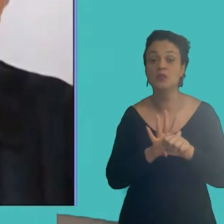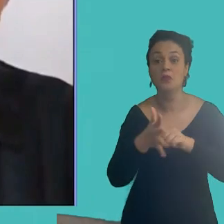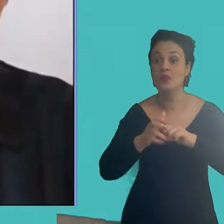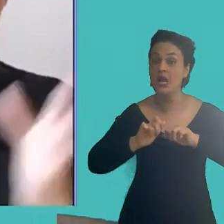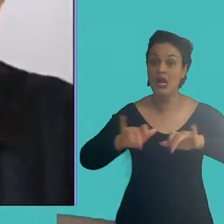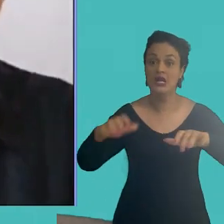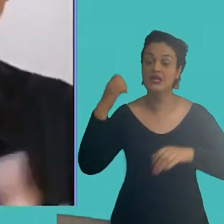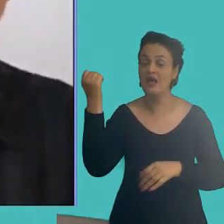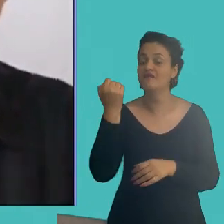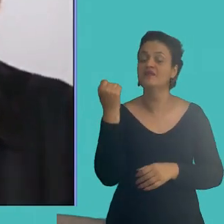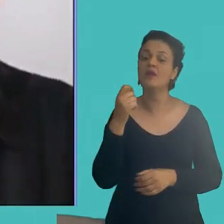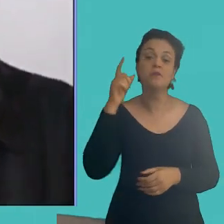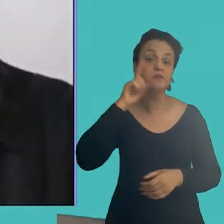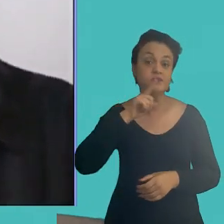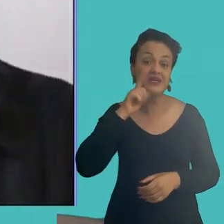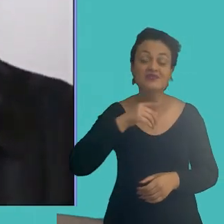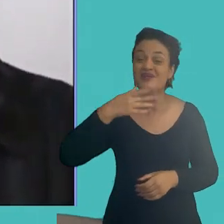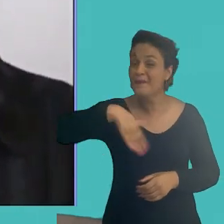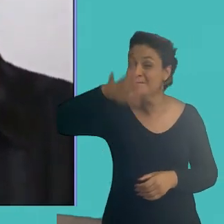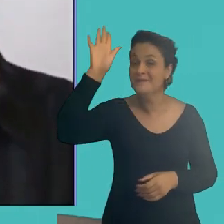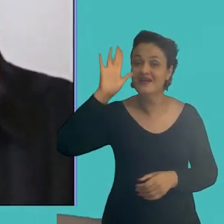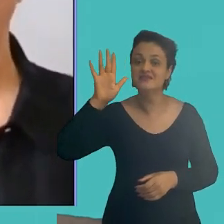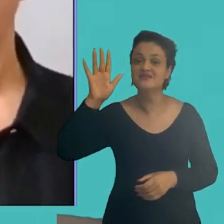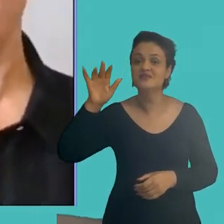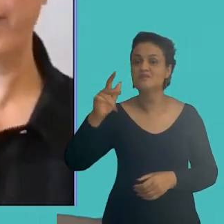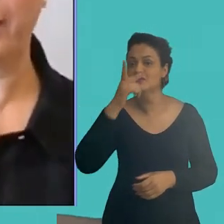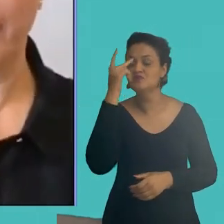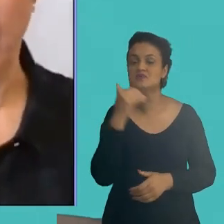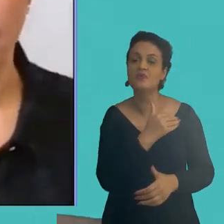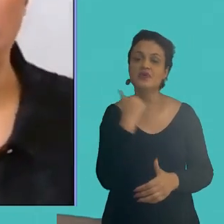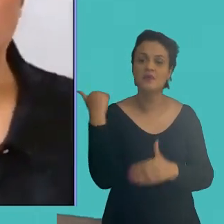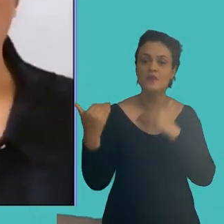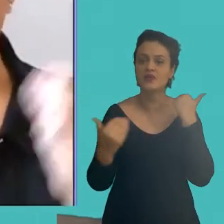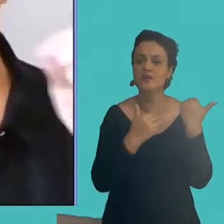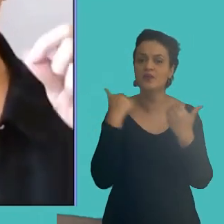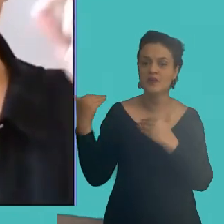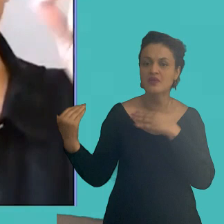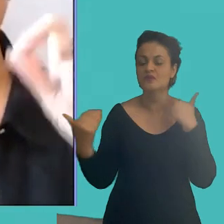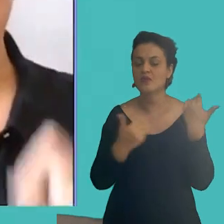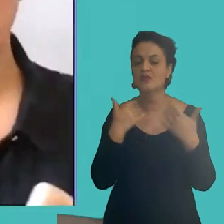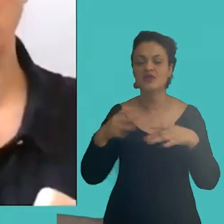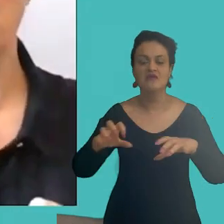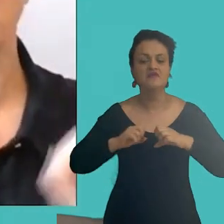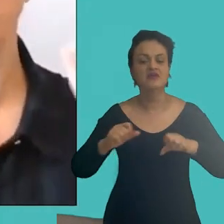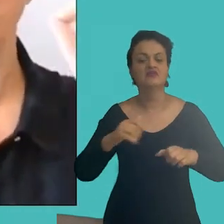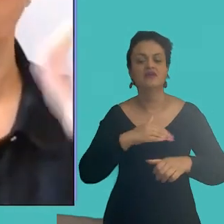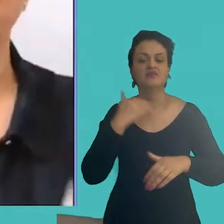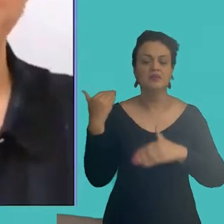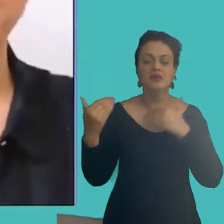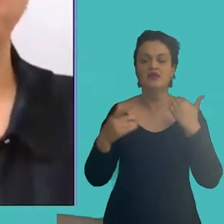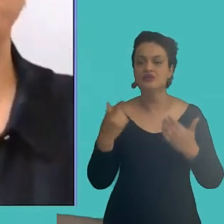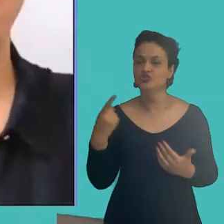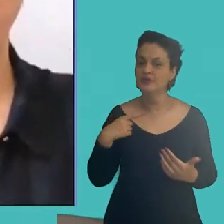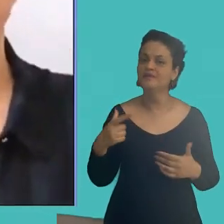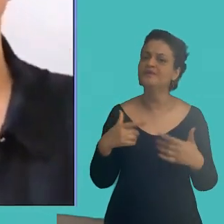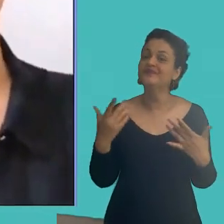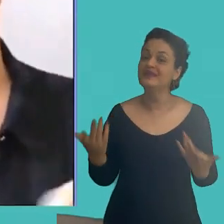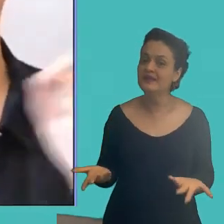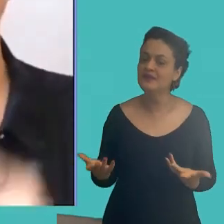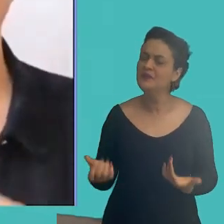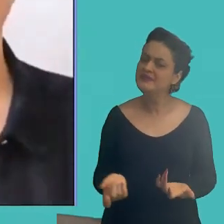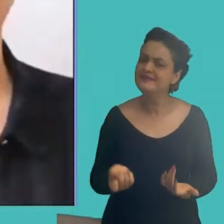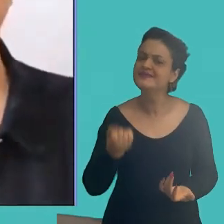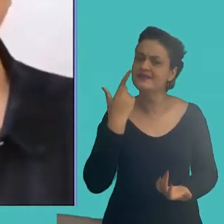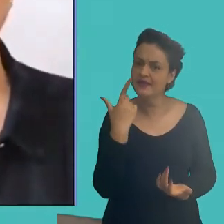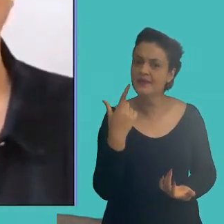dos países com maior número de mortes e infectados. Pois bem, o curioso é que Trump